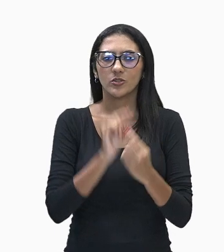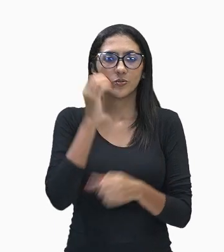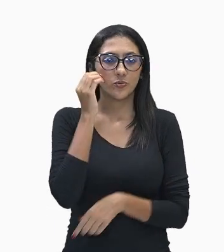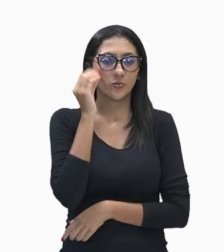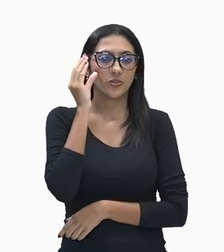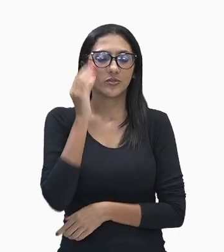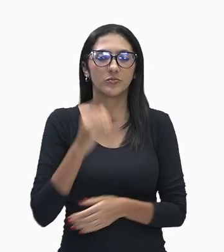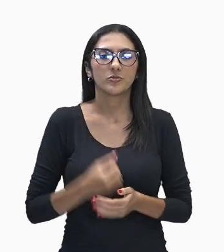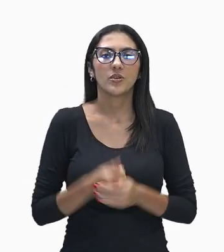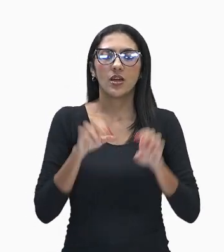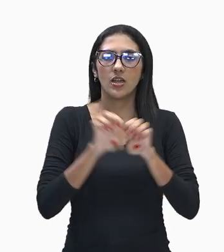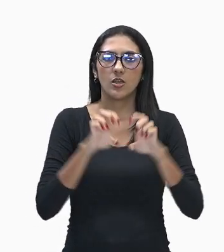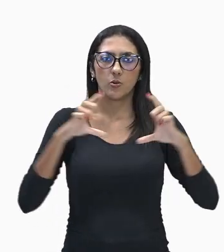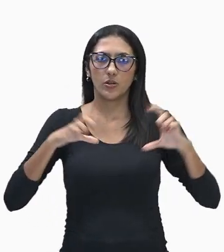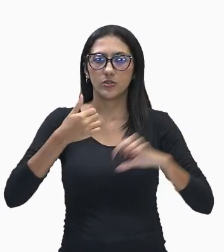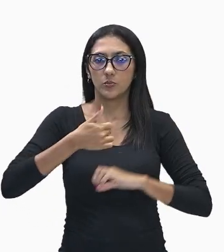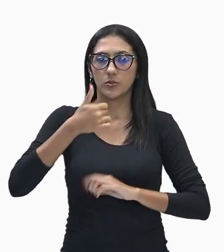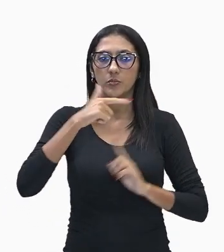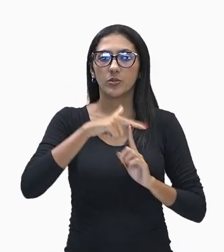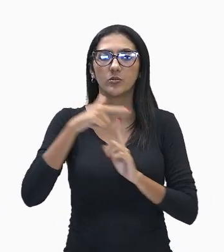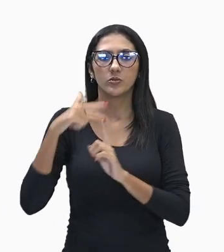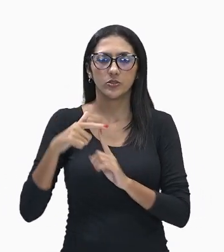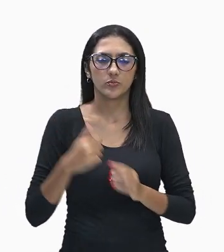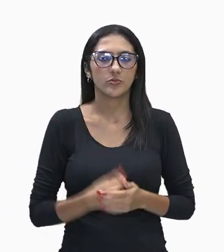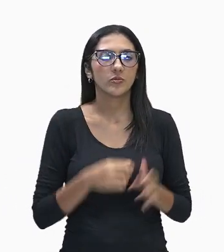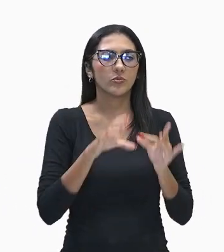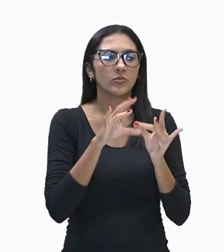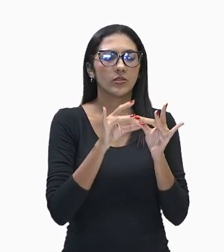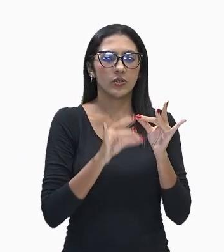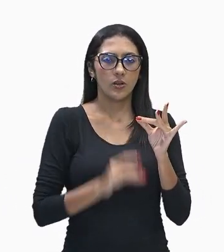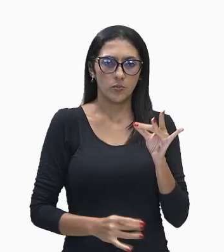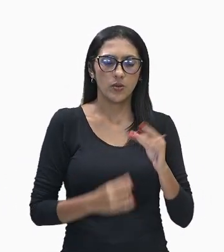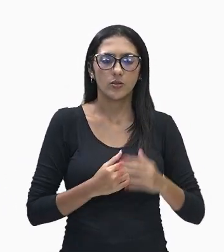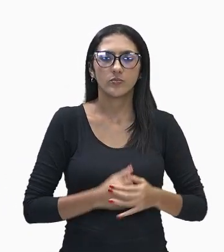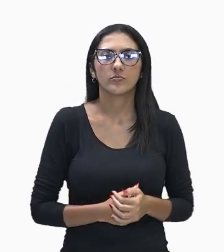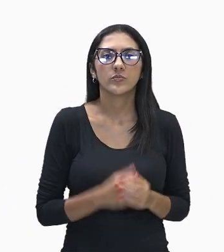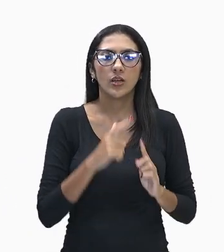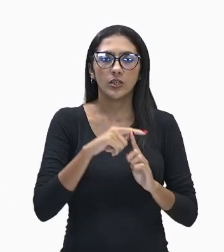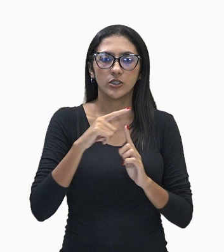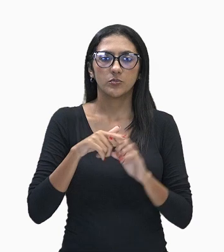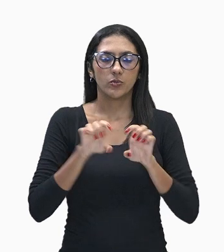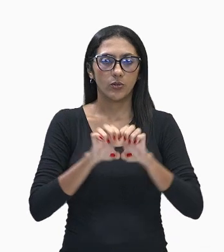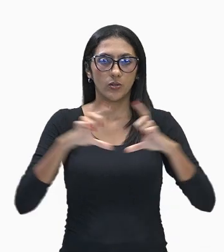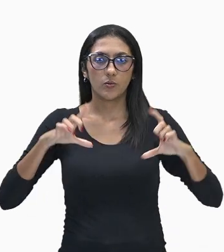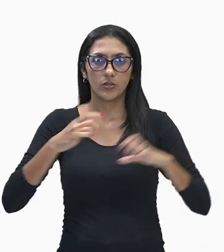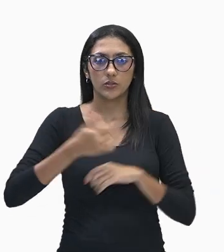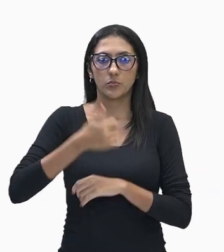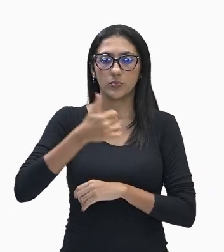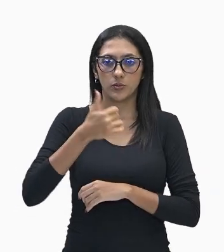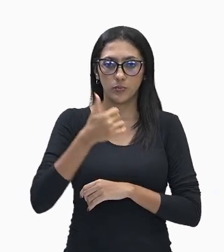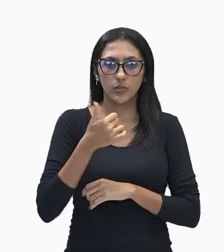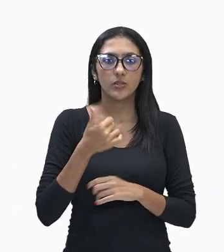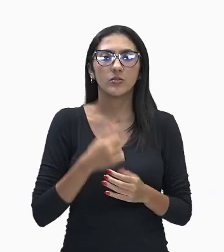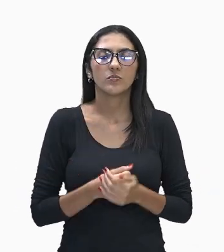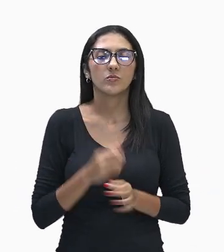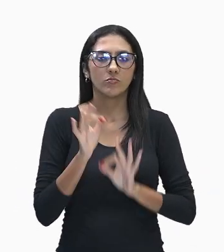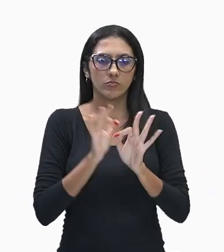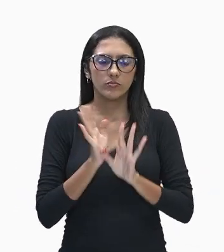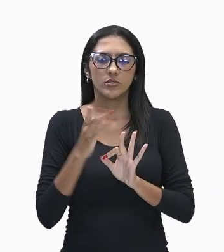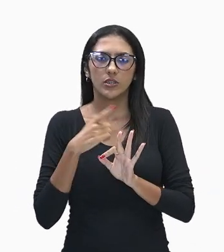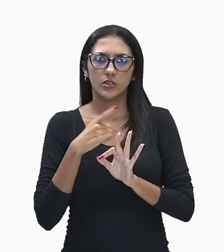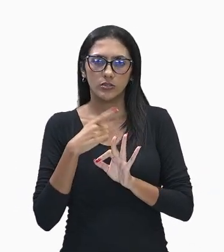conhecimento equação do primeiro grau com detalhamento em equação do primeiro grau com uma incógnita ali, já voltado